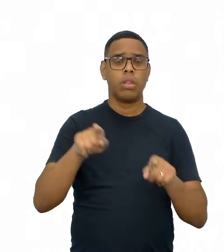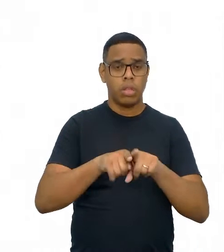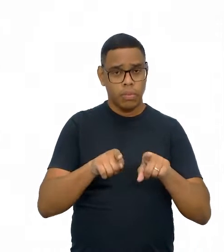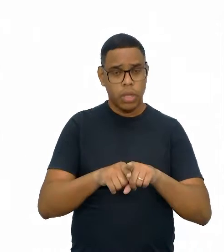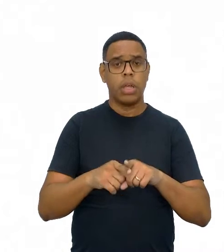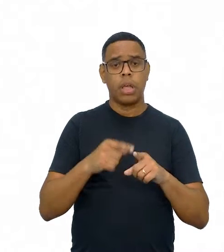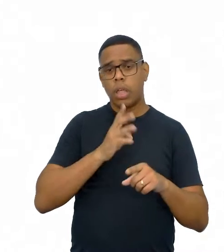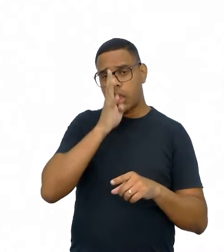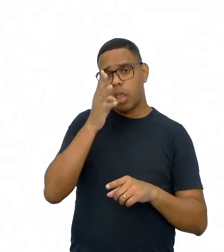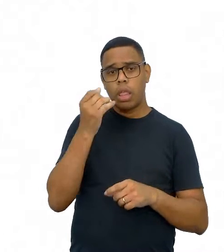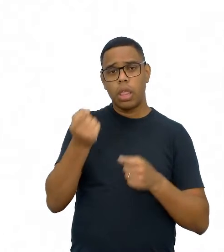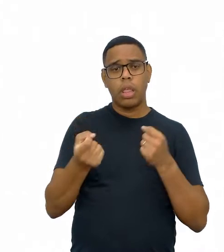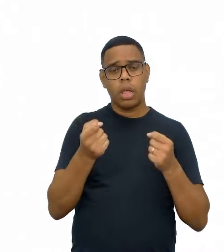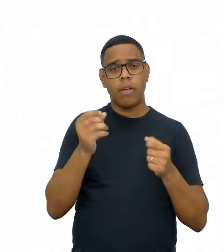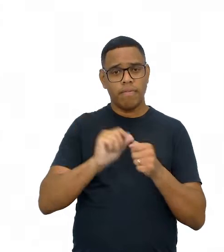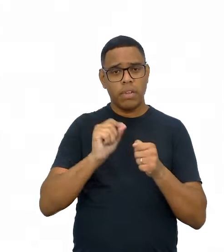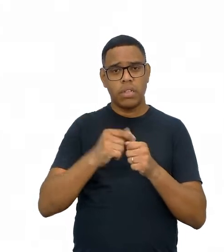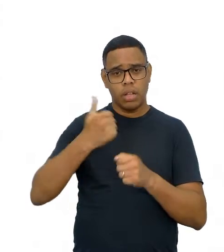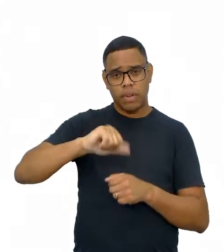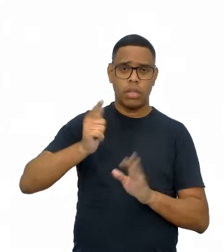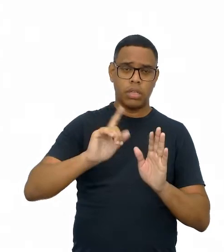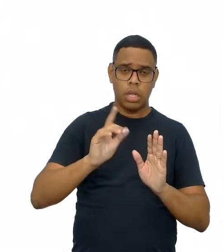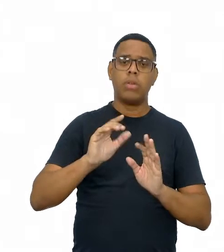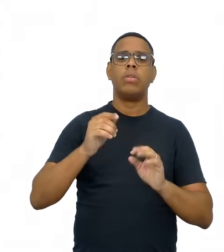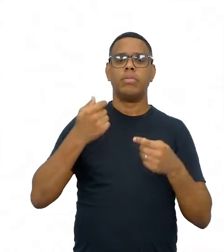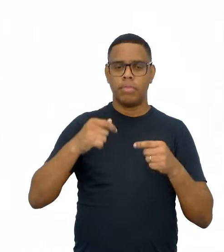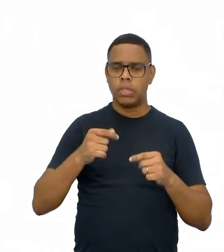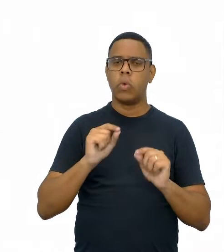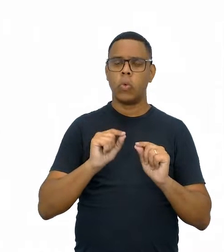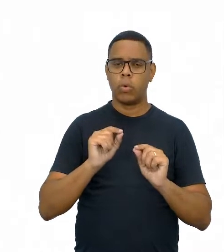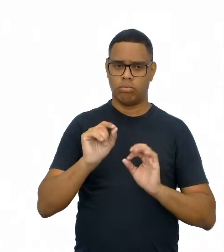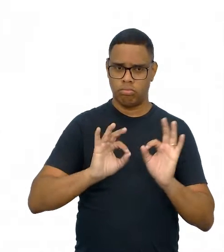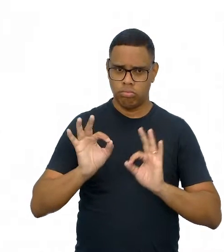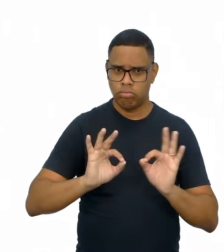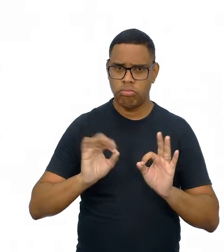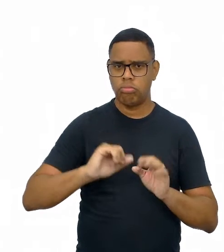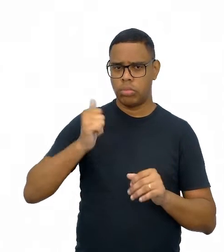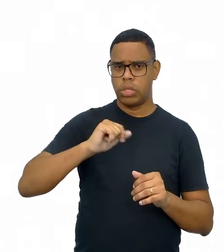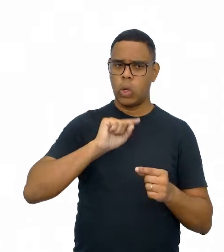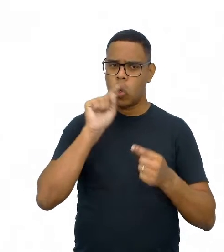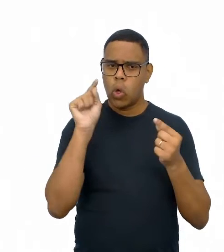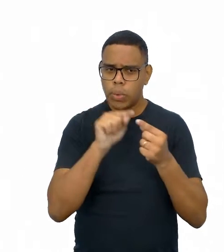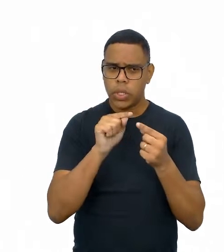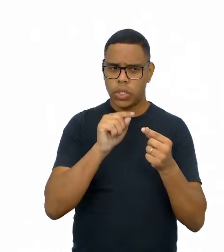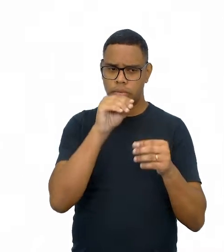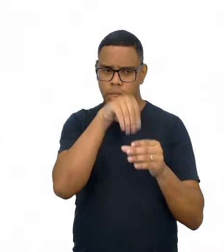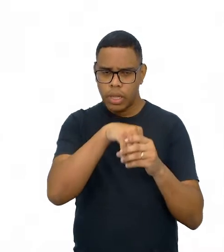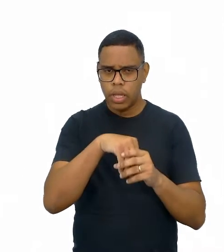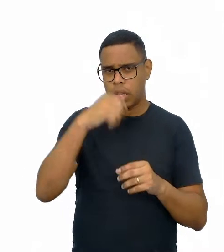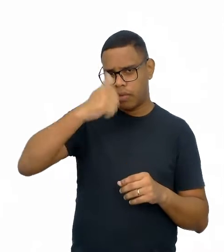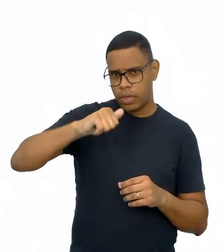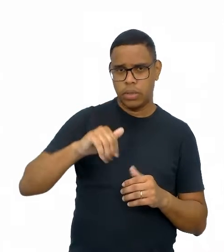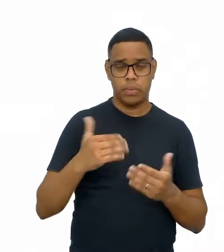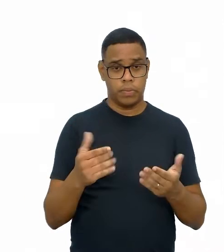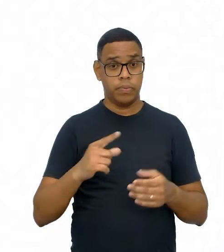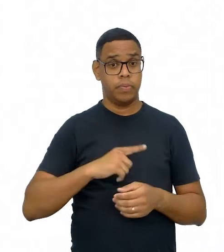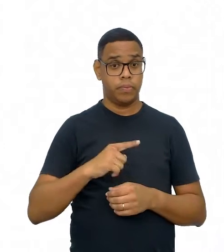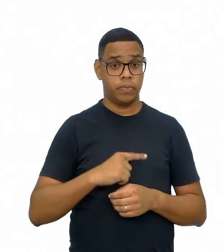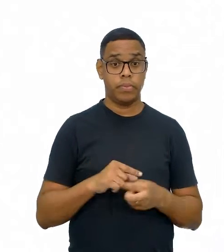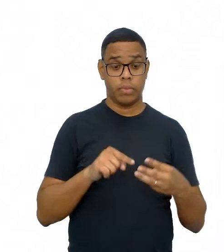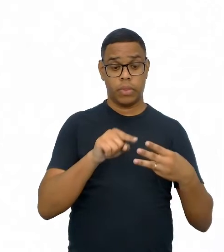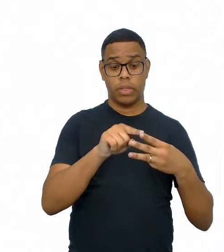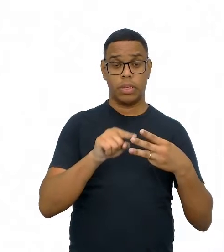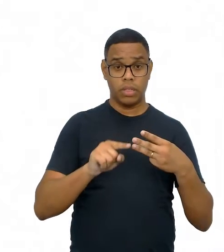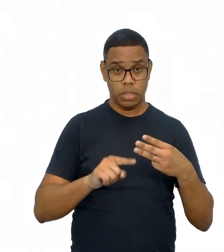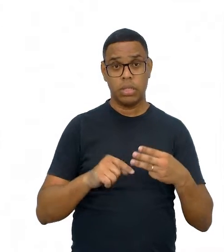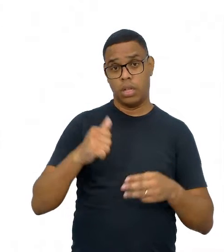tampouco improvisada. Ela precisa ser constante e carregada de intencionalidade. Então, nós temos 3